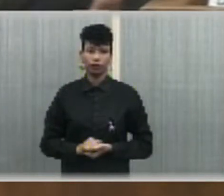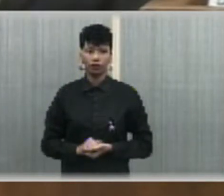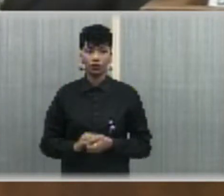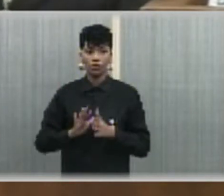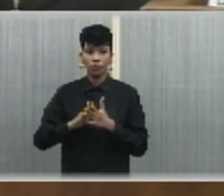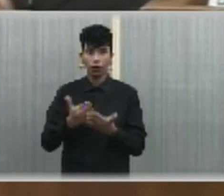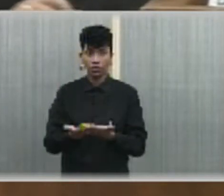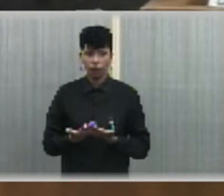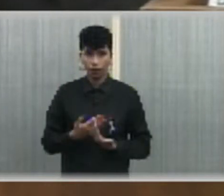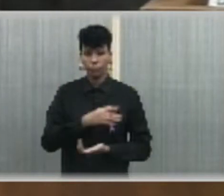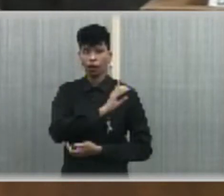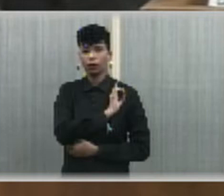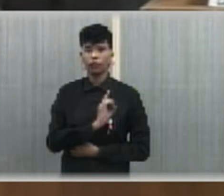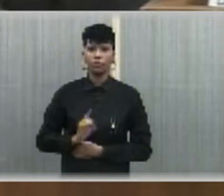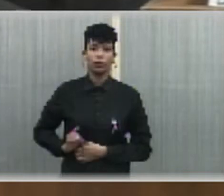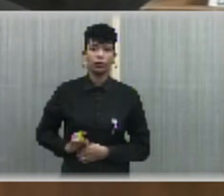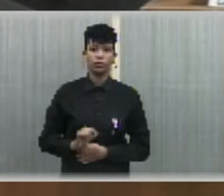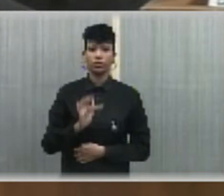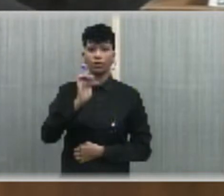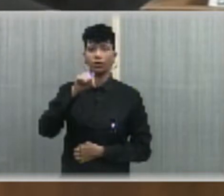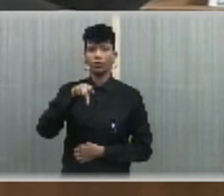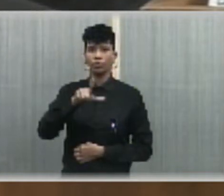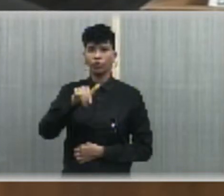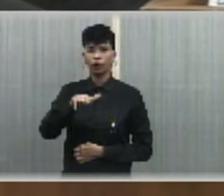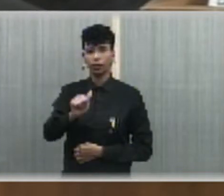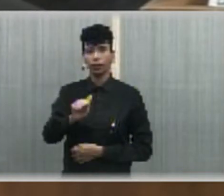Requerimento do deputado estadual Francisco Lima.